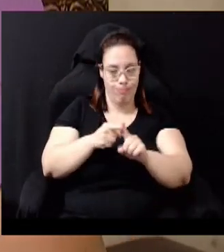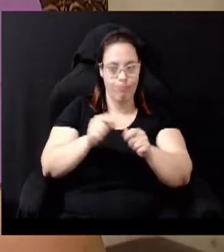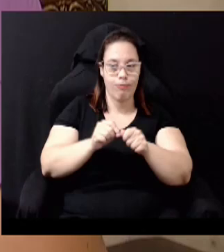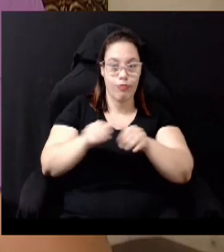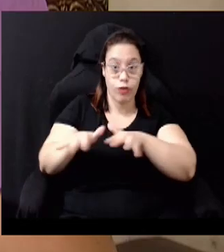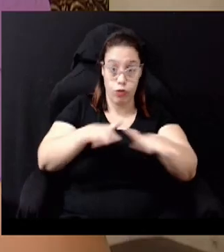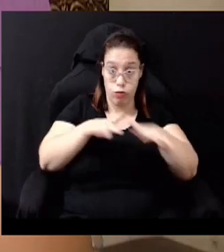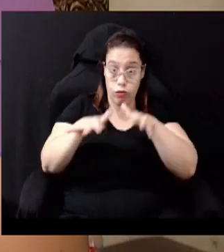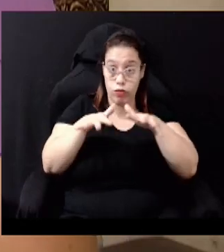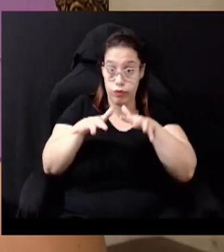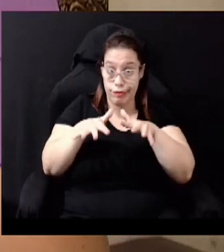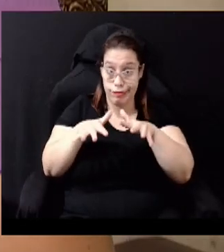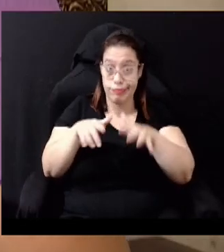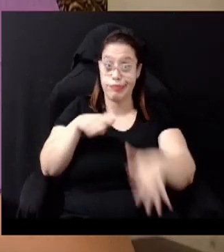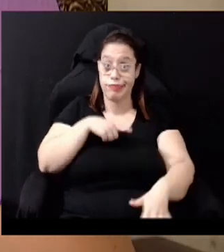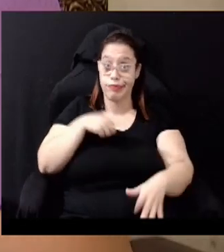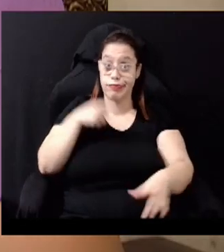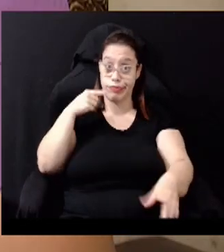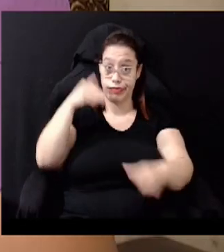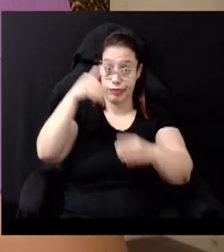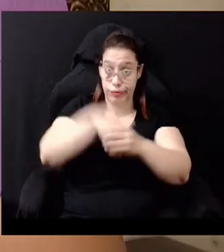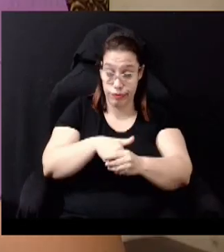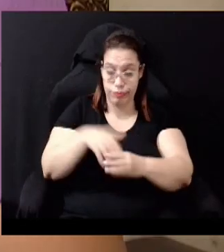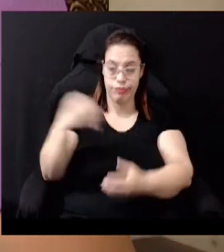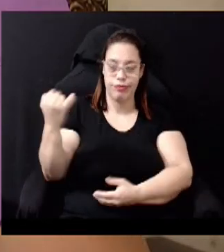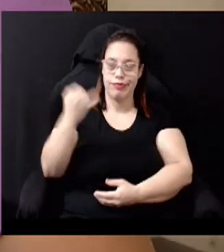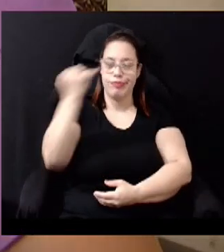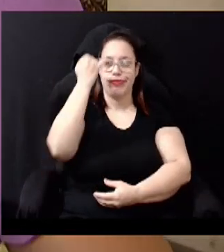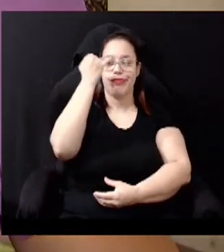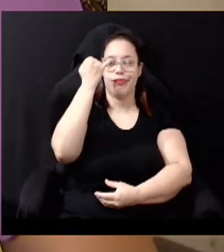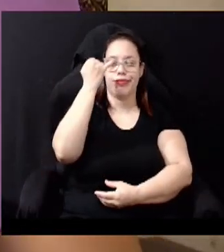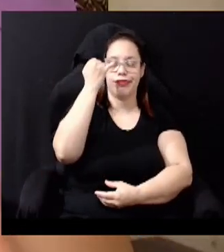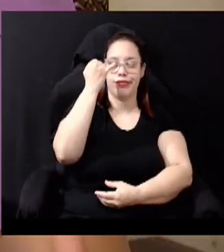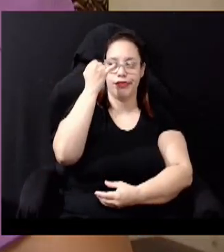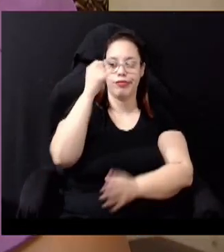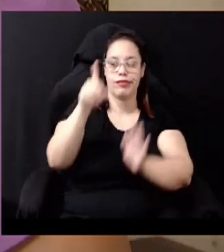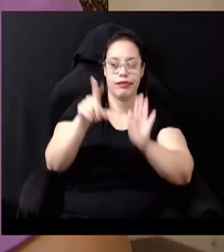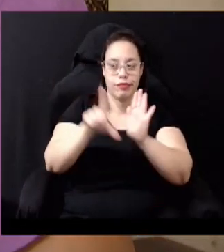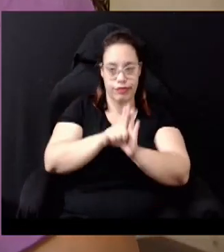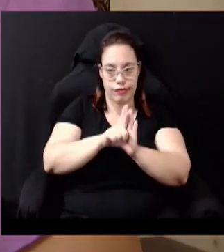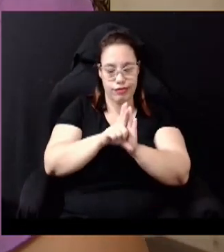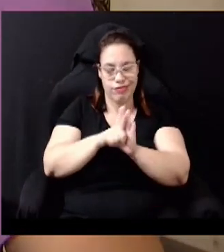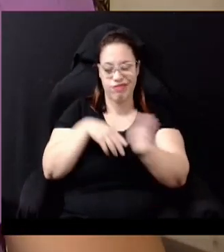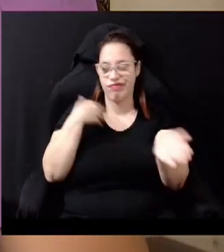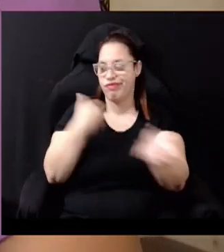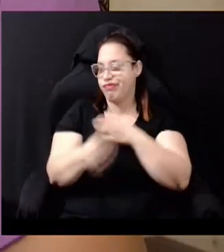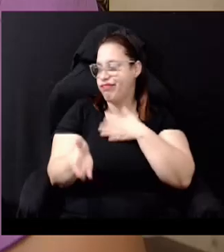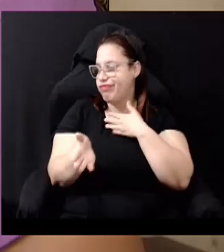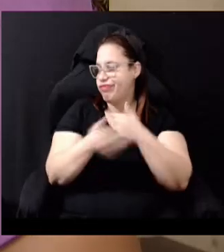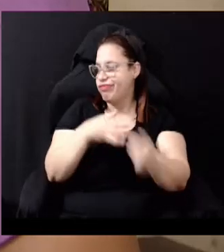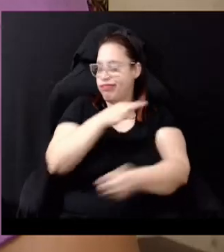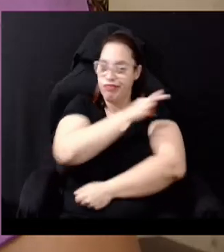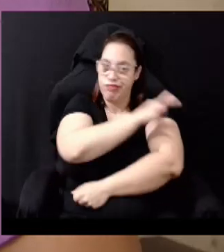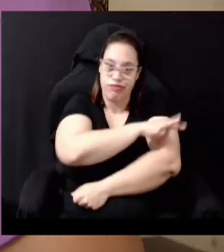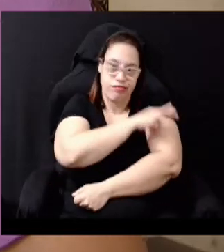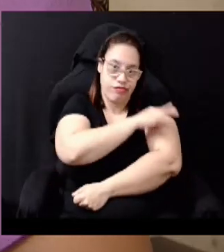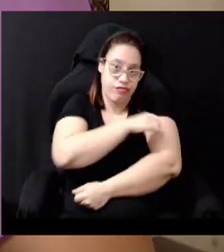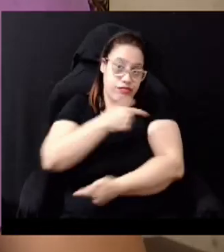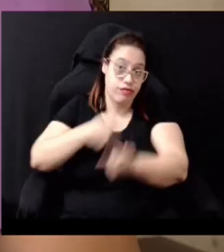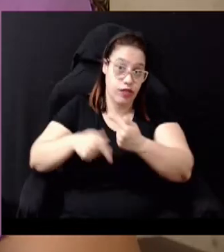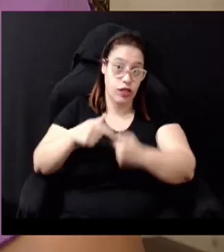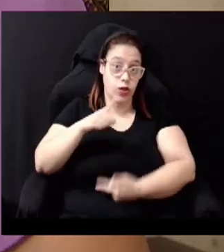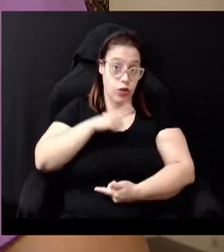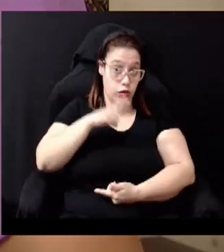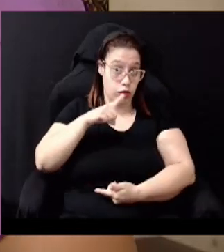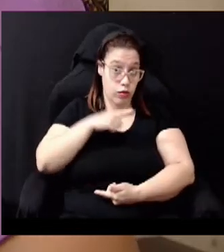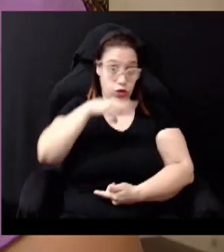a gente teve uma votação importante para que ela pudesse tornar lei. Não adianta ter na prefeitura um gestor, como temos do gestor do prefeito Dário,